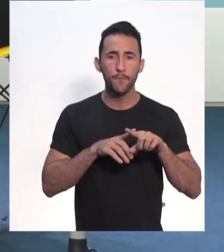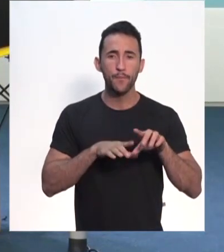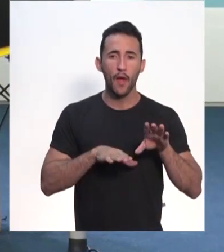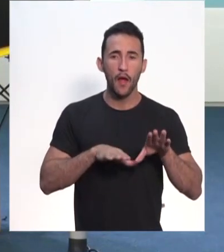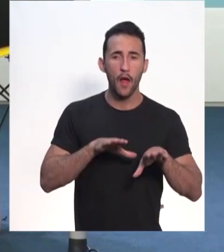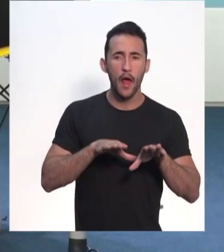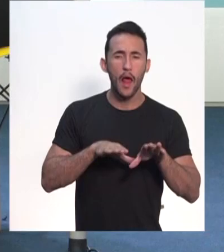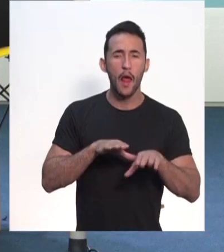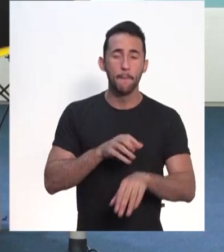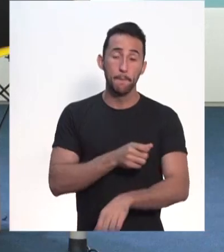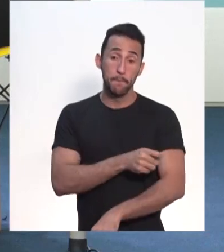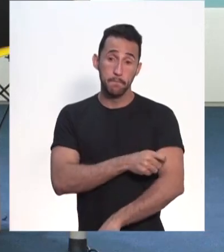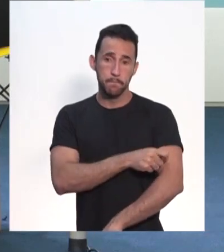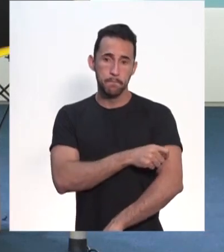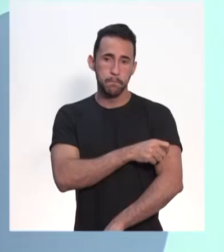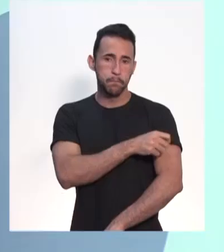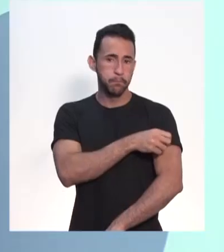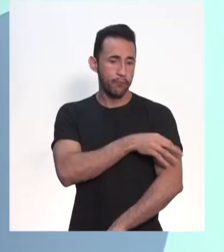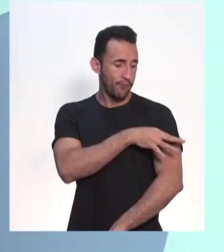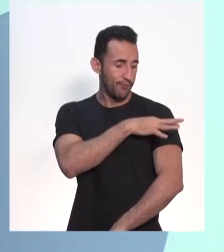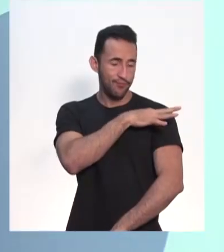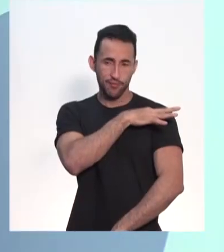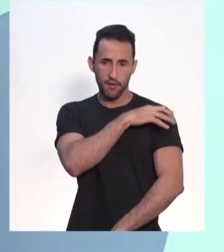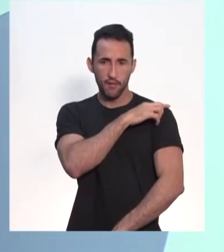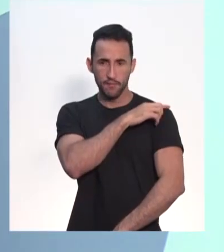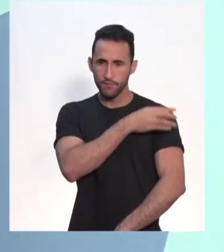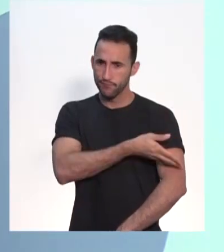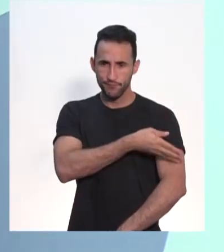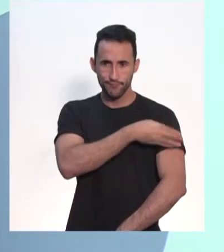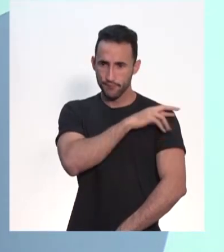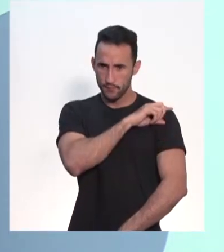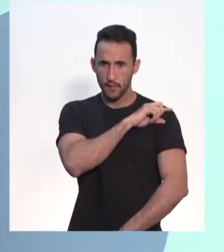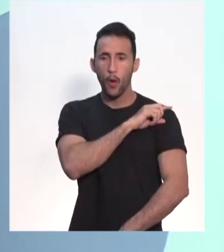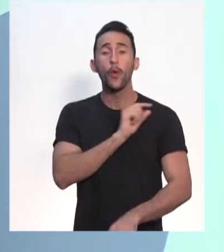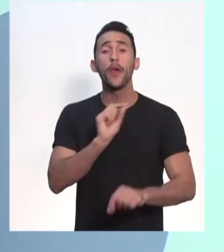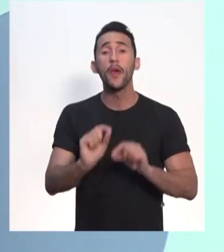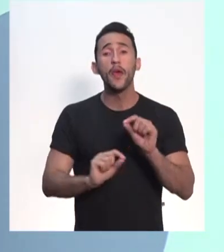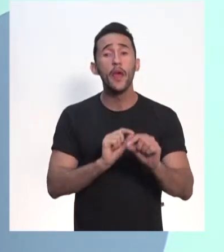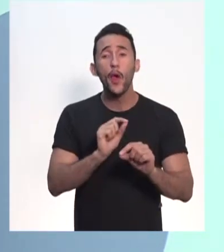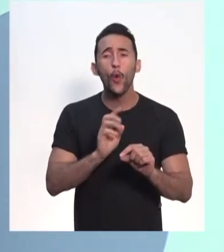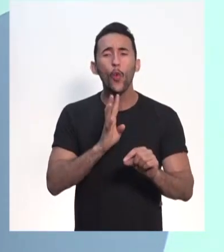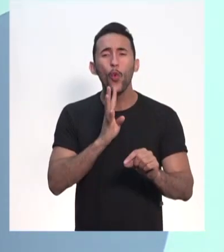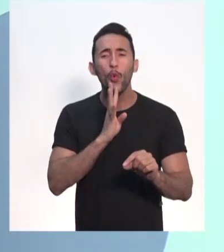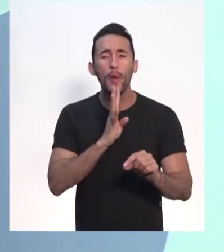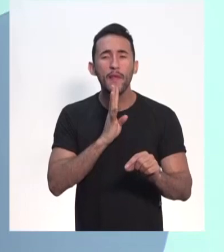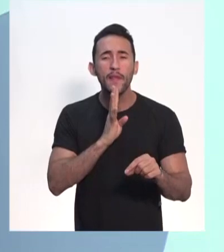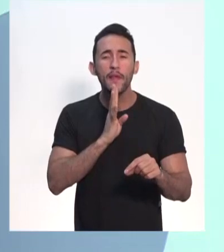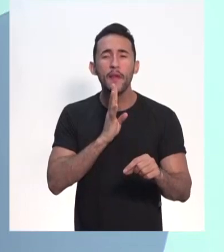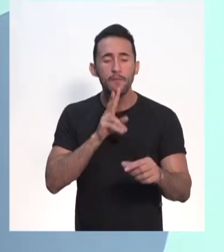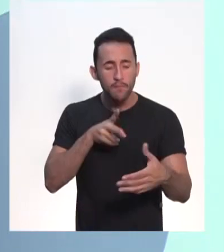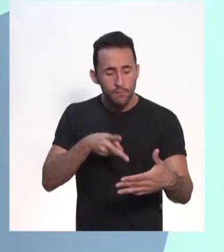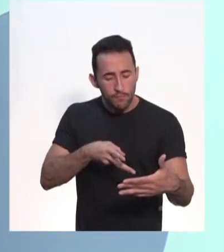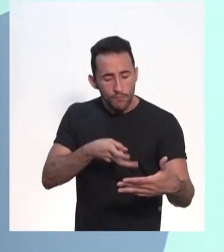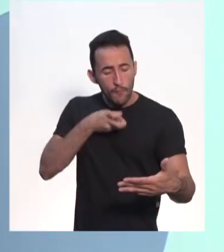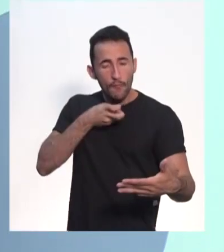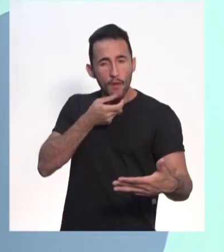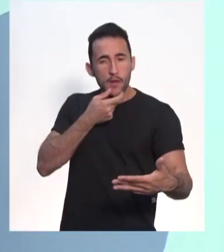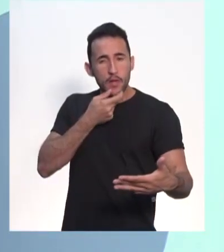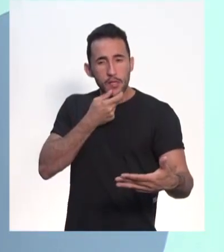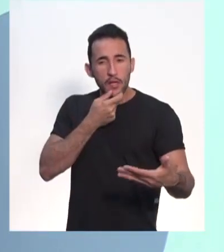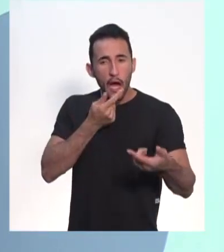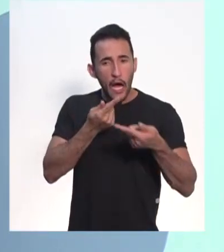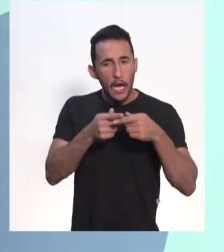vezes, a qualquer preço, a qualquer custo. Então, é um momento que os alunos não vão para a quadra, propriamente dito,